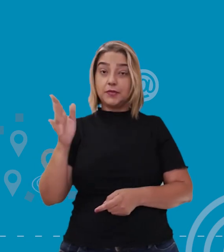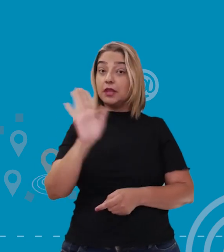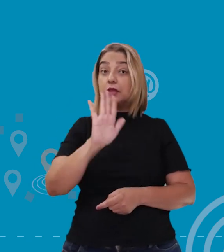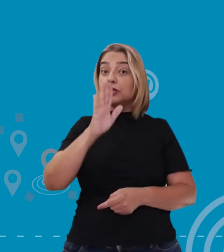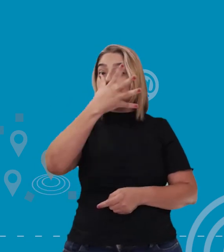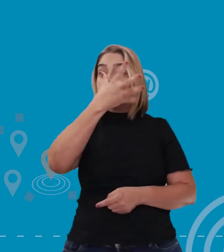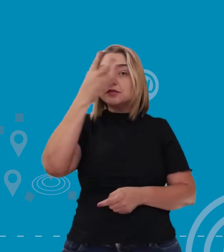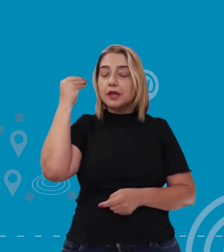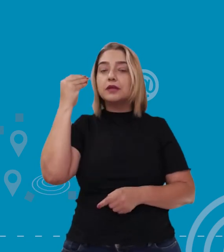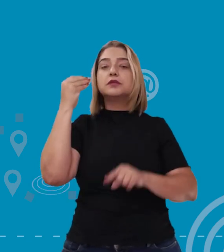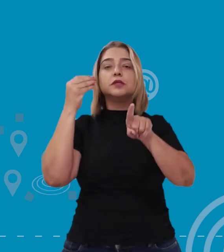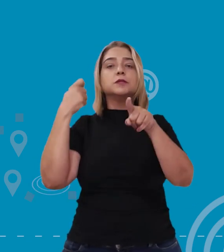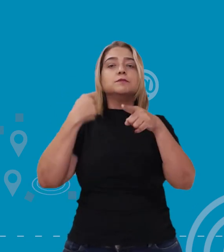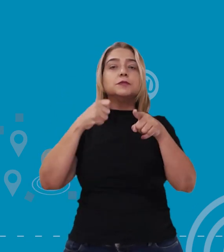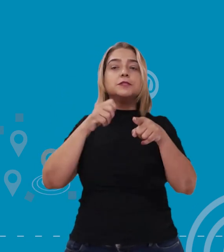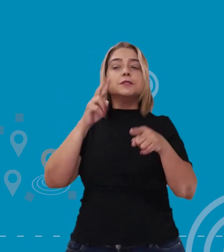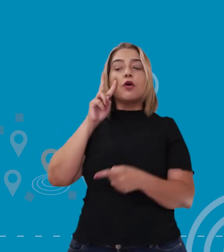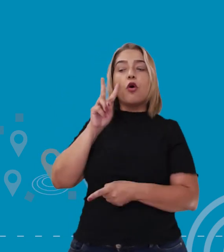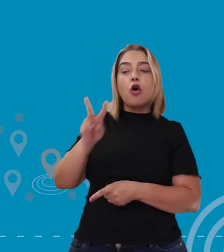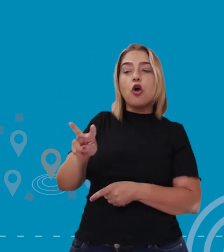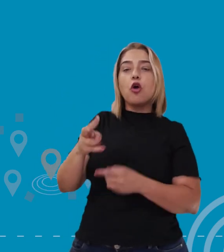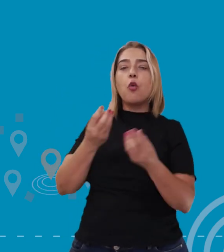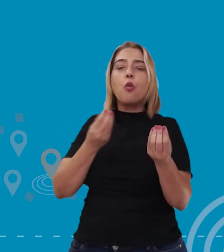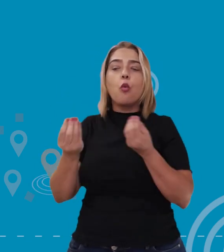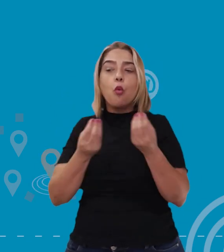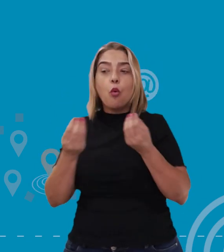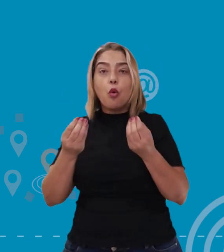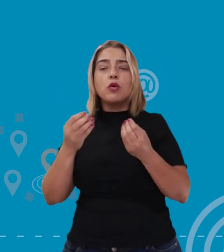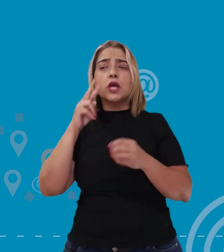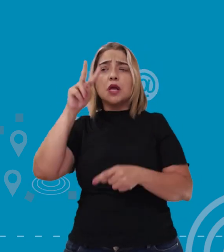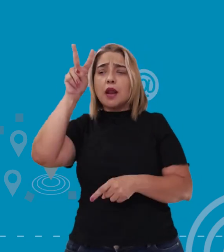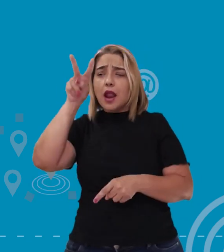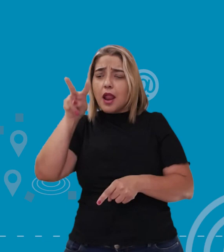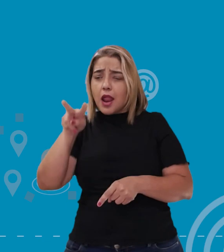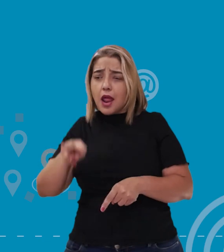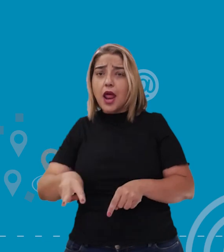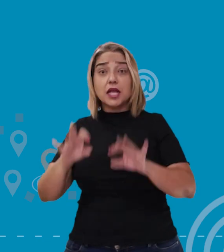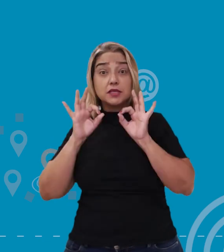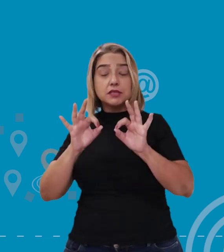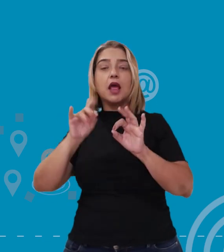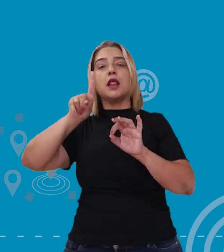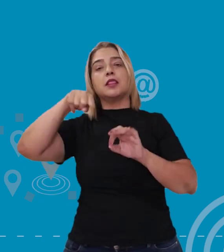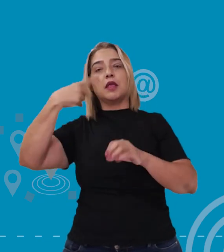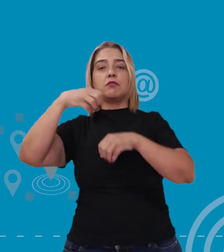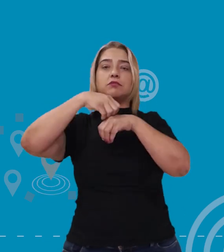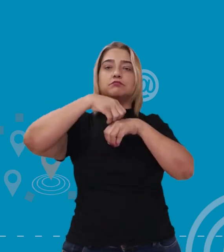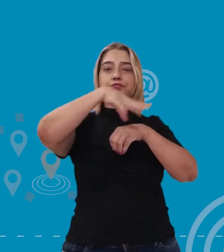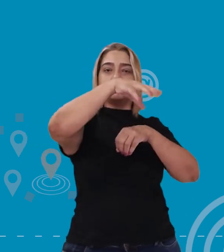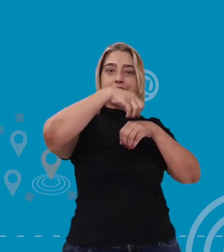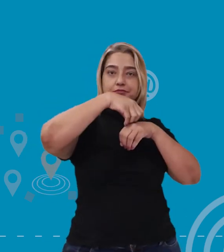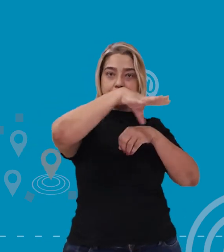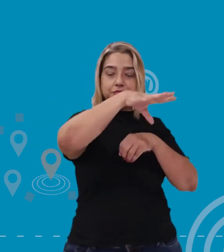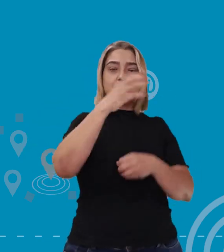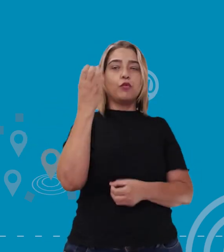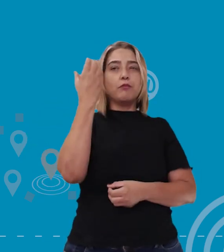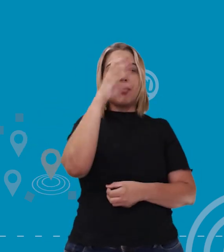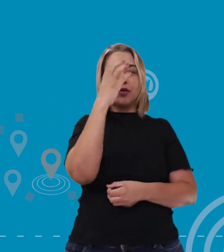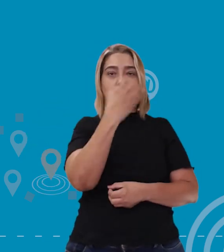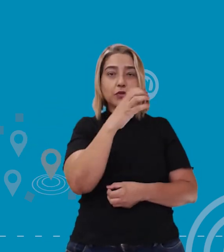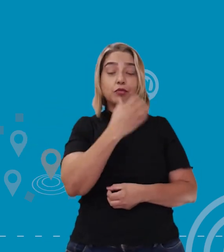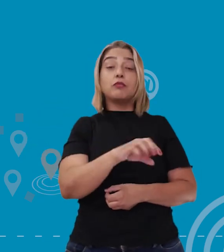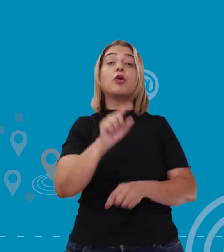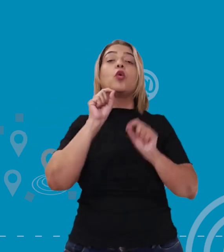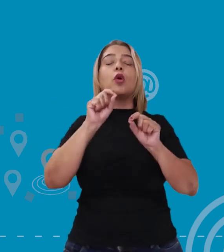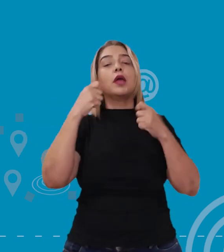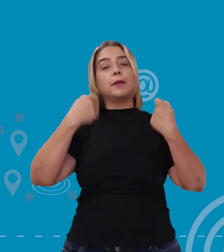esqueça, checar antes de divulgar é fundamental para combatermos fake news que existem por